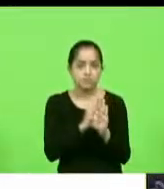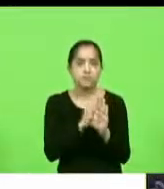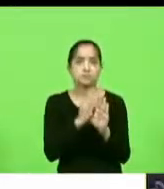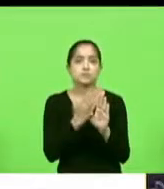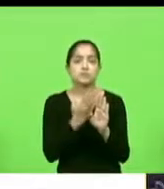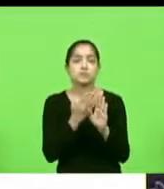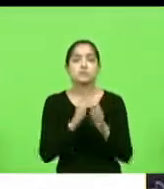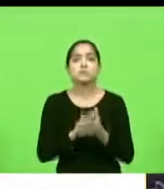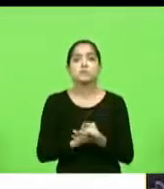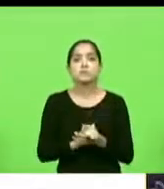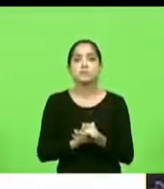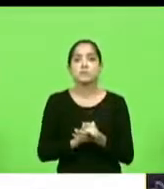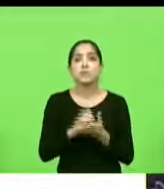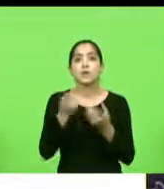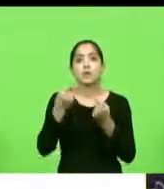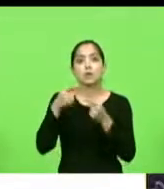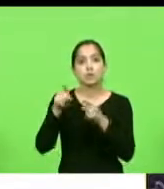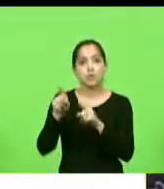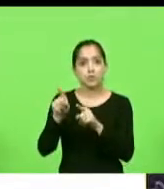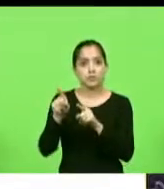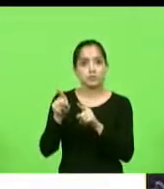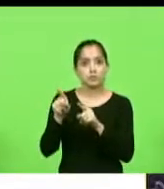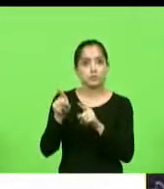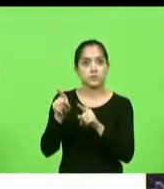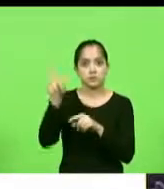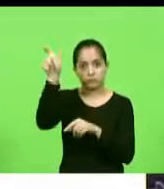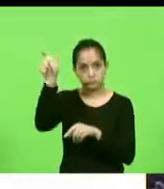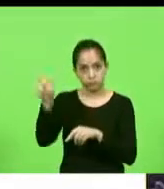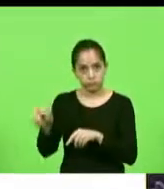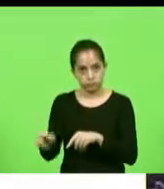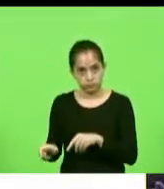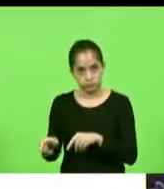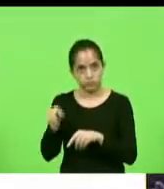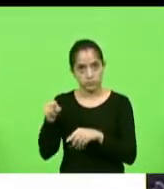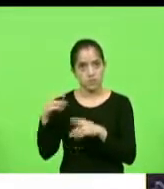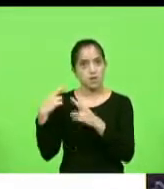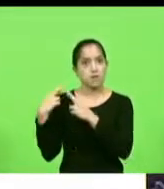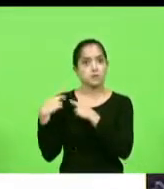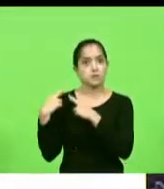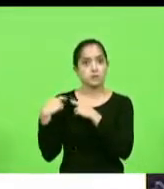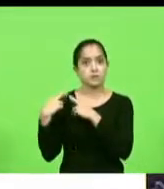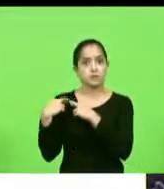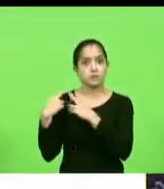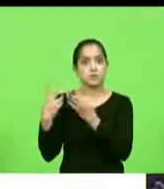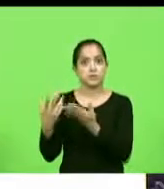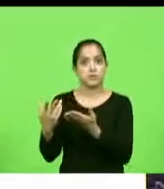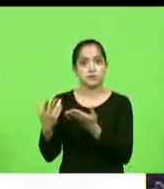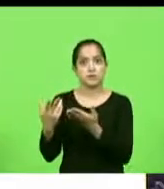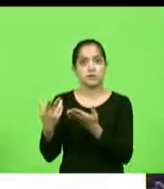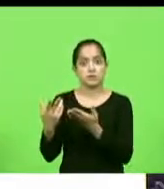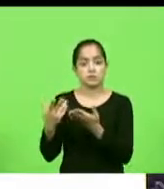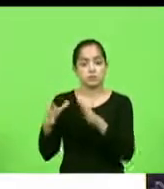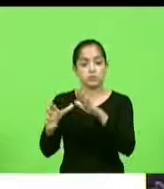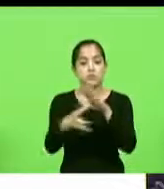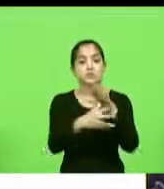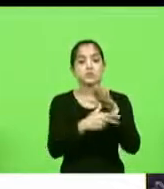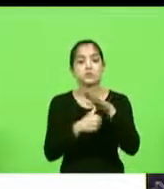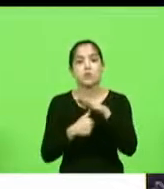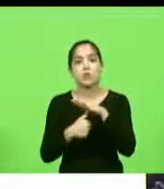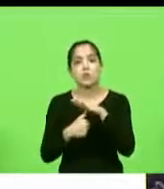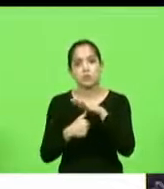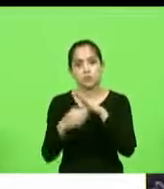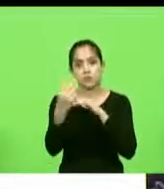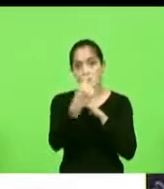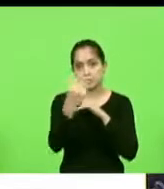um processo de investigação contra os agentes que são responsáveis pelo esse roubo dos